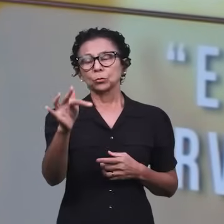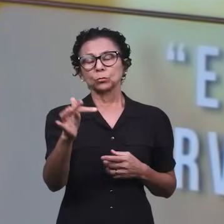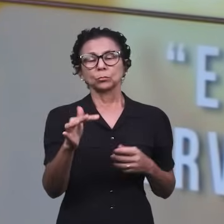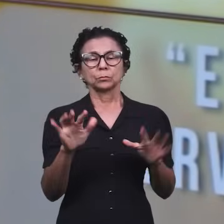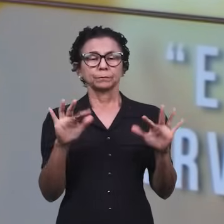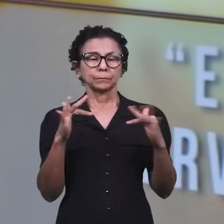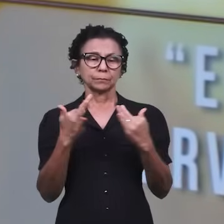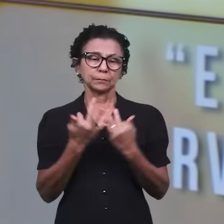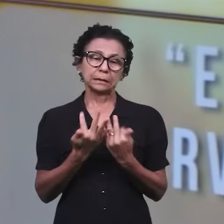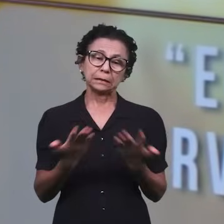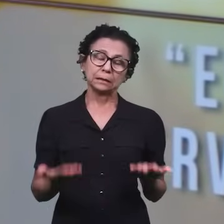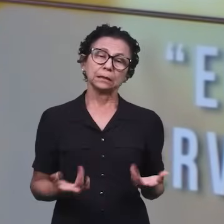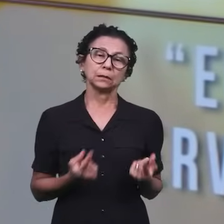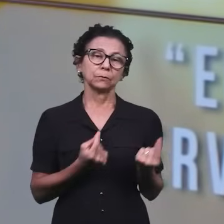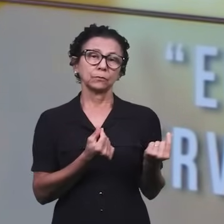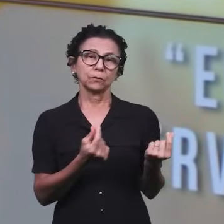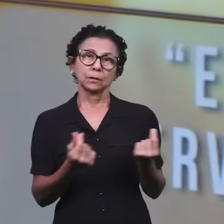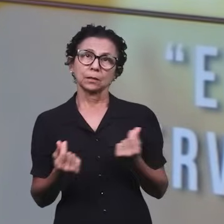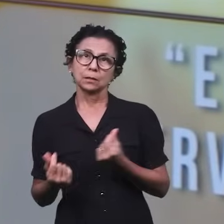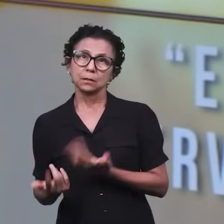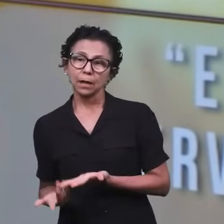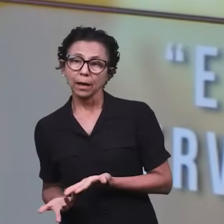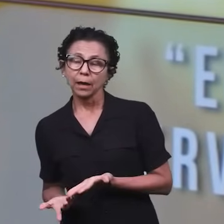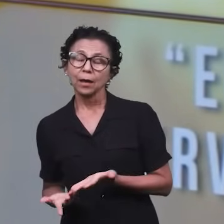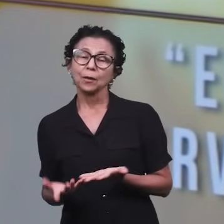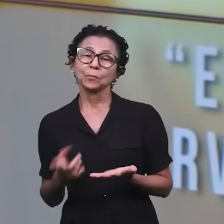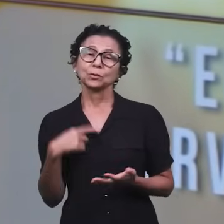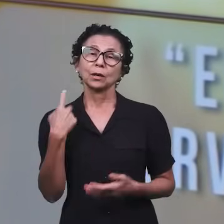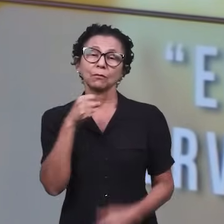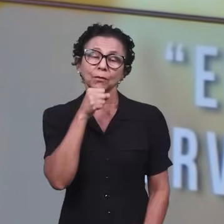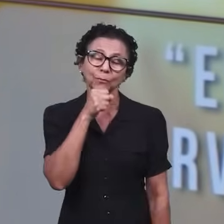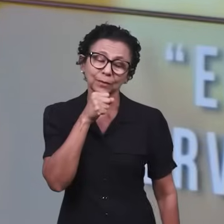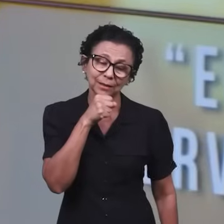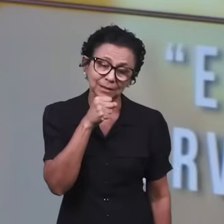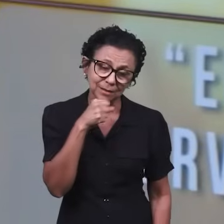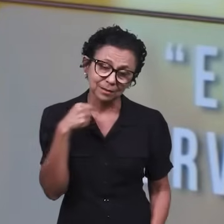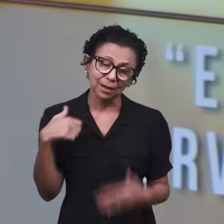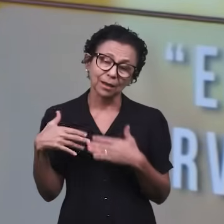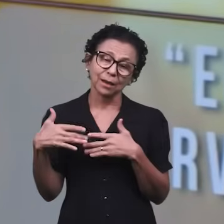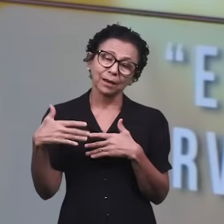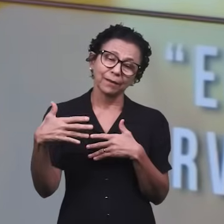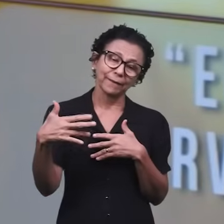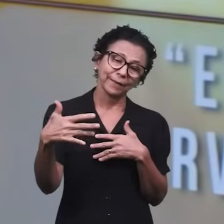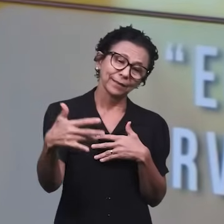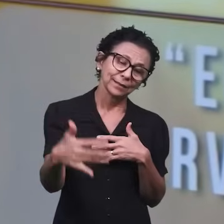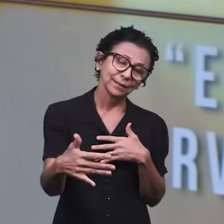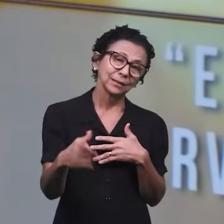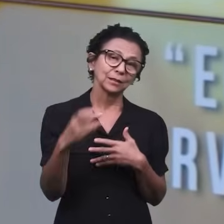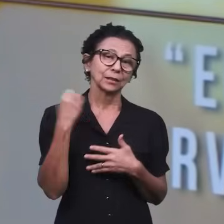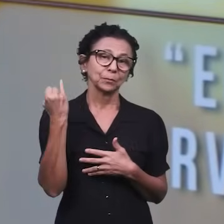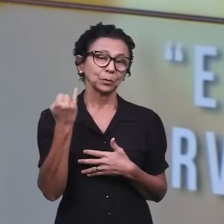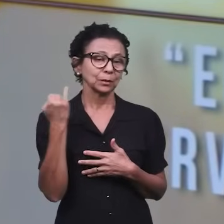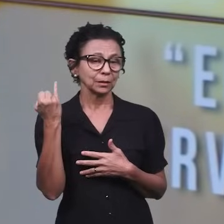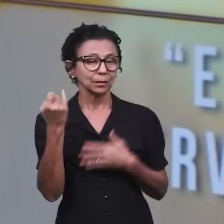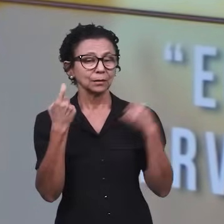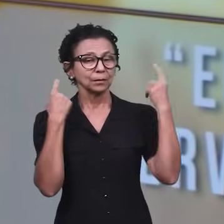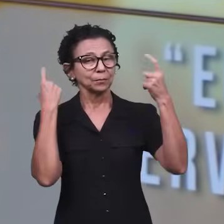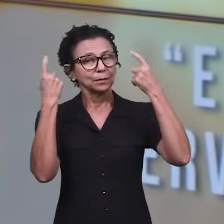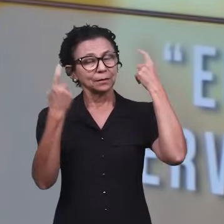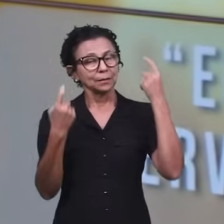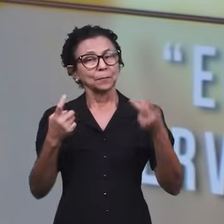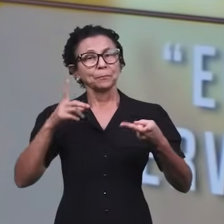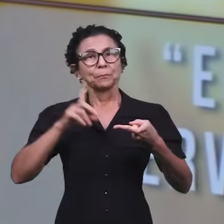nossa família, né? Porque o tempo vai passando, nós vamos envelhecendo. Essas preocupações são importantes, necessárias.